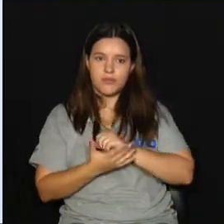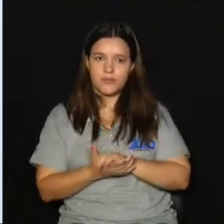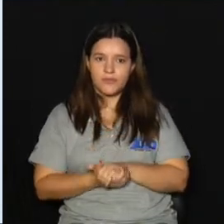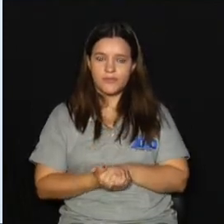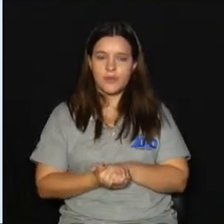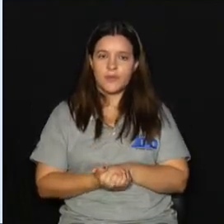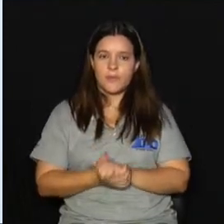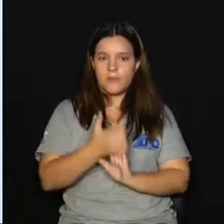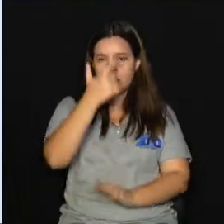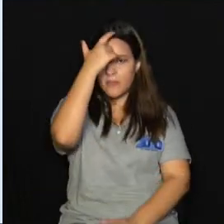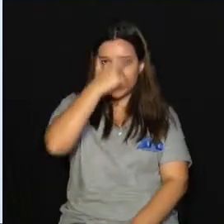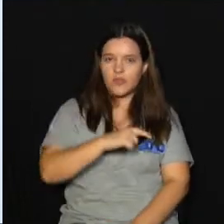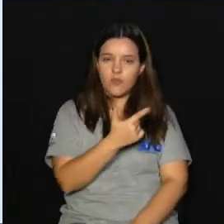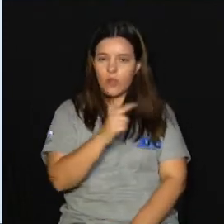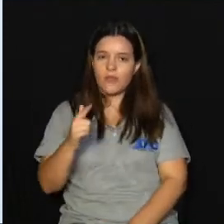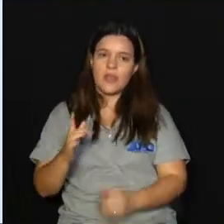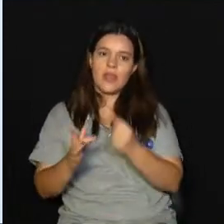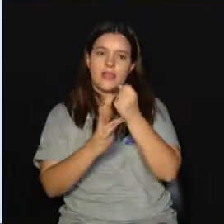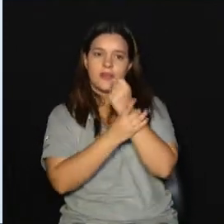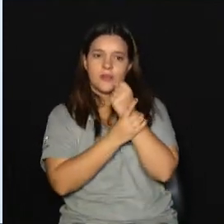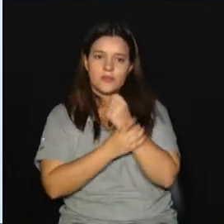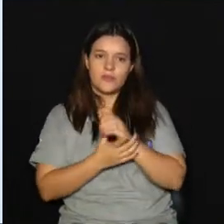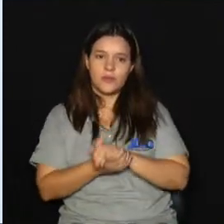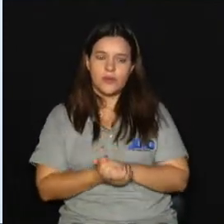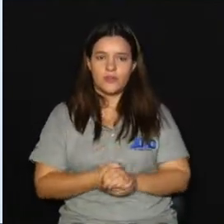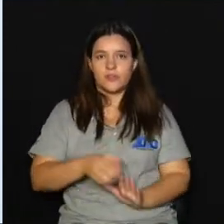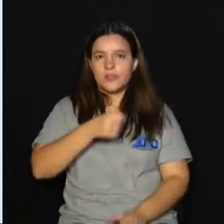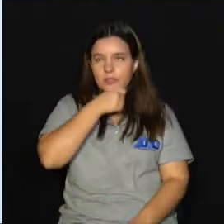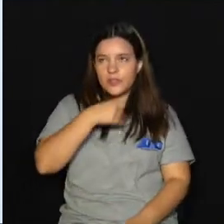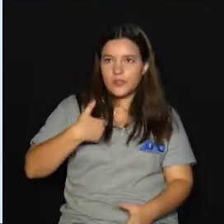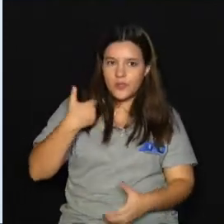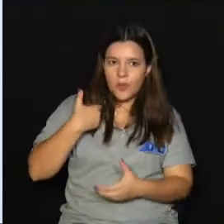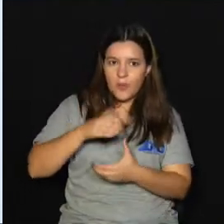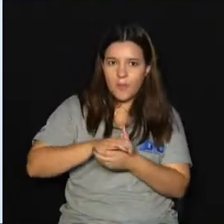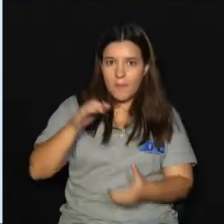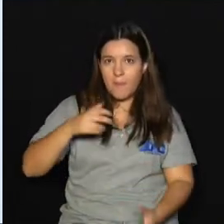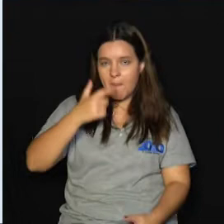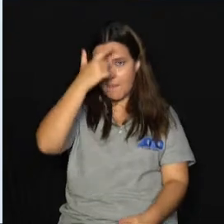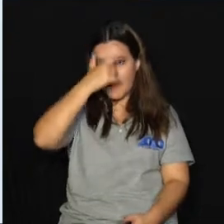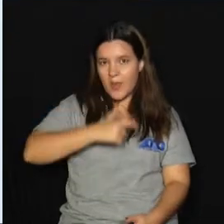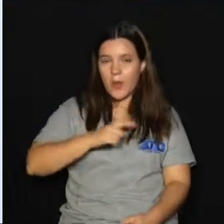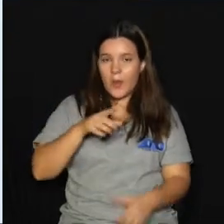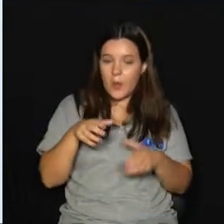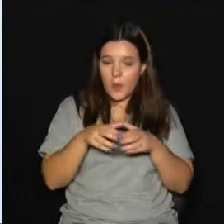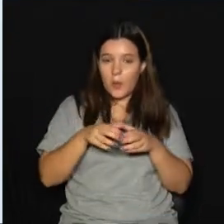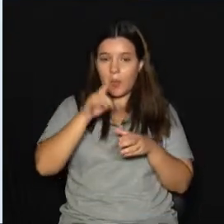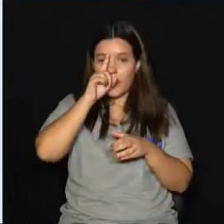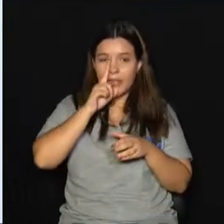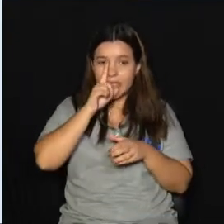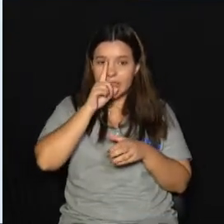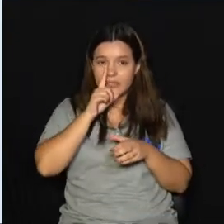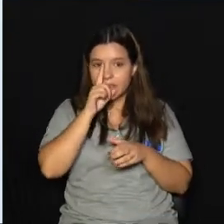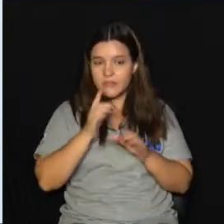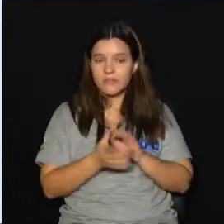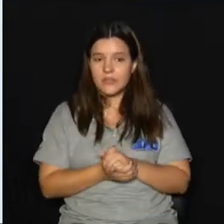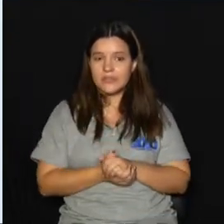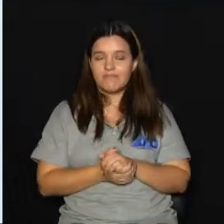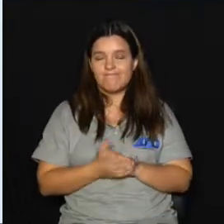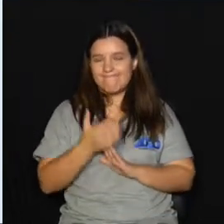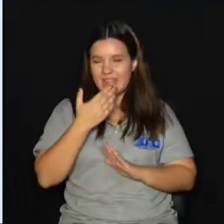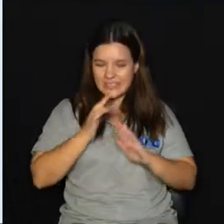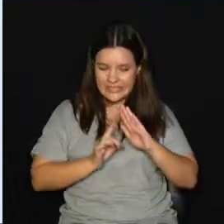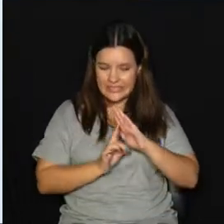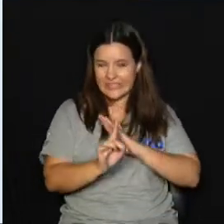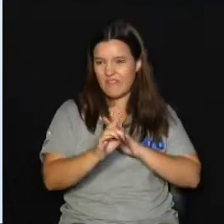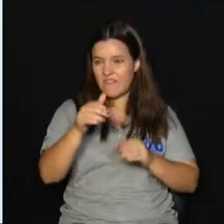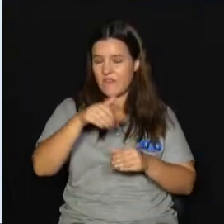Pessoas que estavam inseguras em sair de casa, idosos, pessoas que estão no grupo de risco, às vezes não quiseram arriscar em